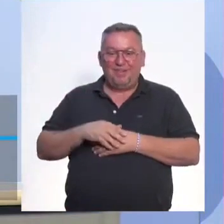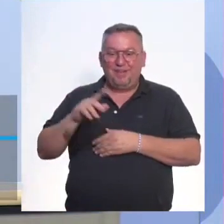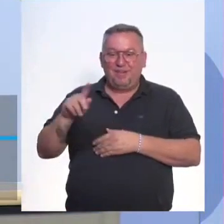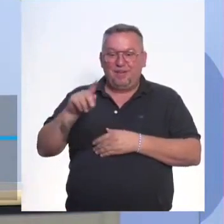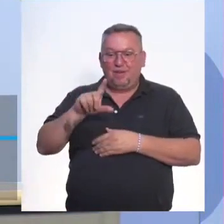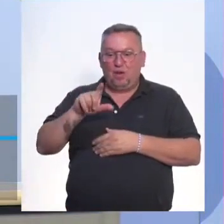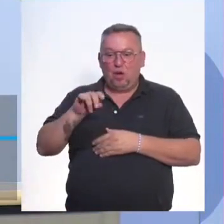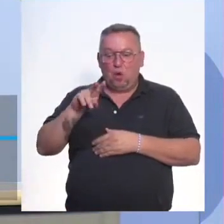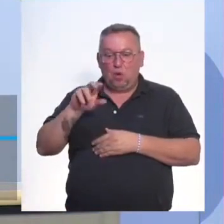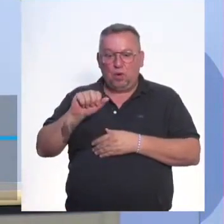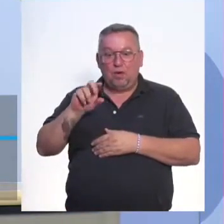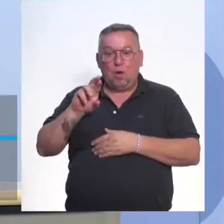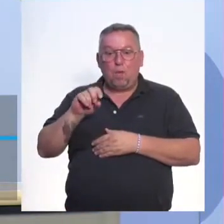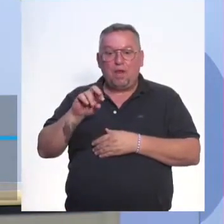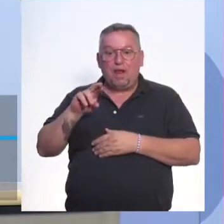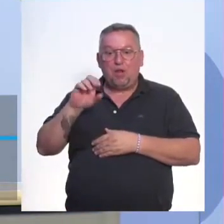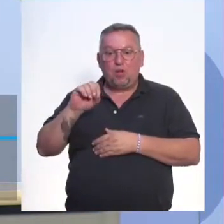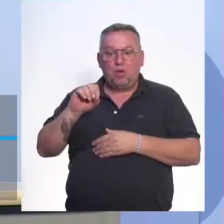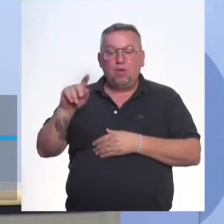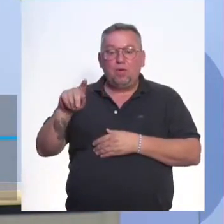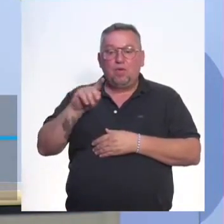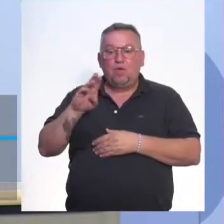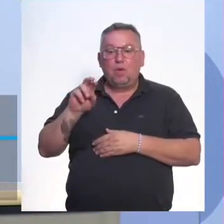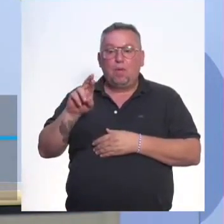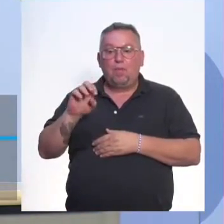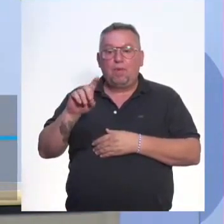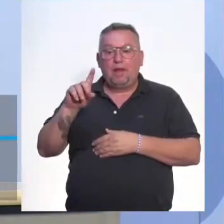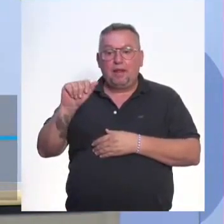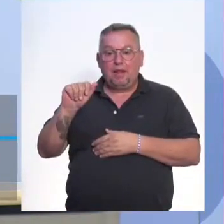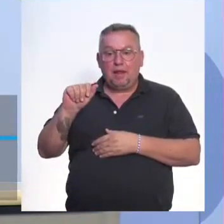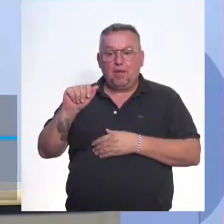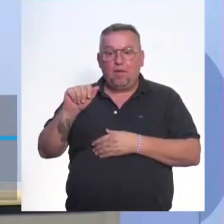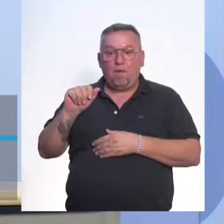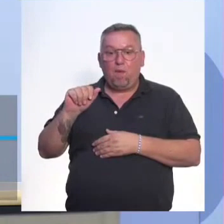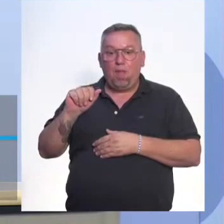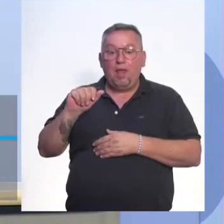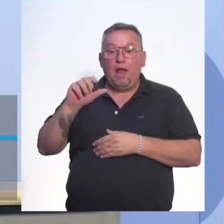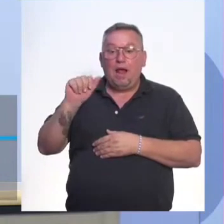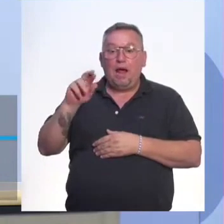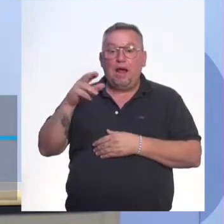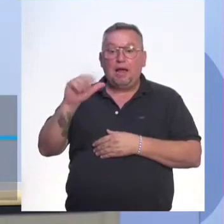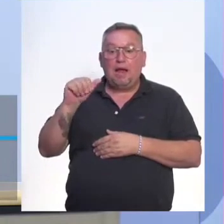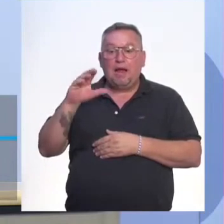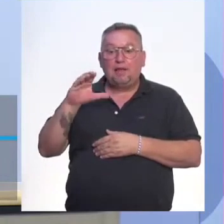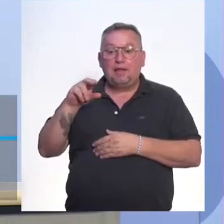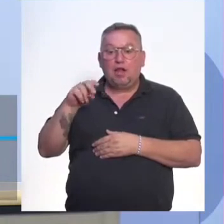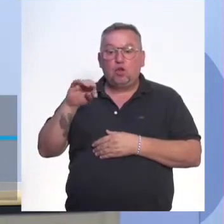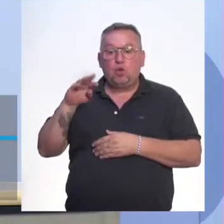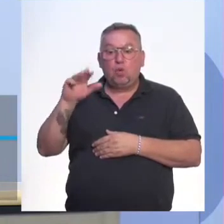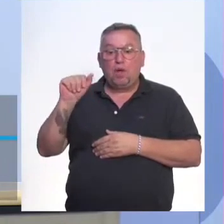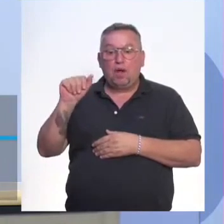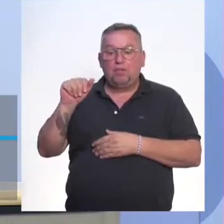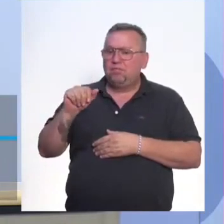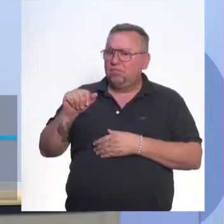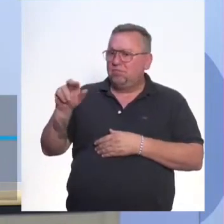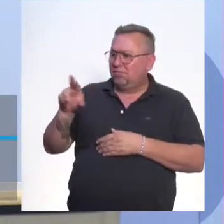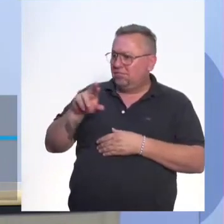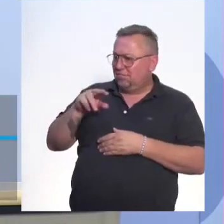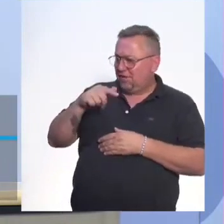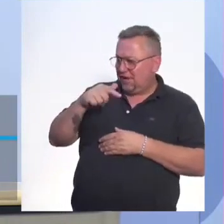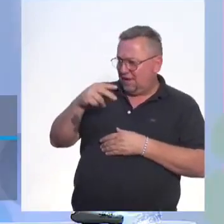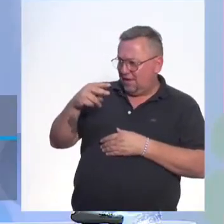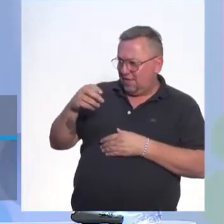Luiz Roberto, da Escola Professor Breda, Breda Industrial, de Araçatuba. E aí, professora Inês, é 720, alternativa